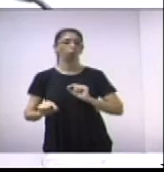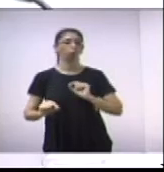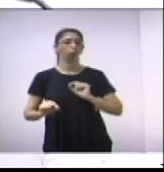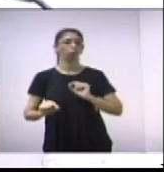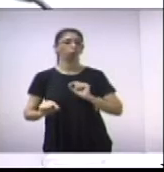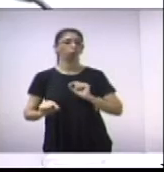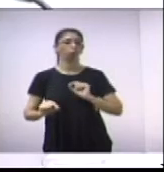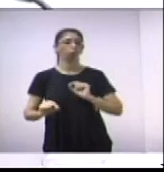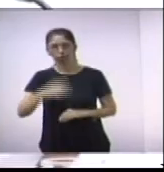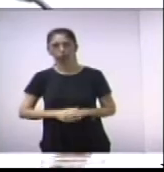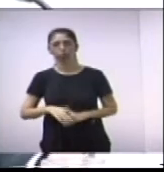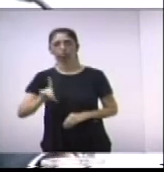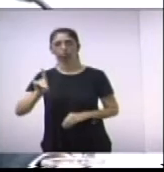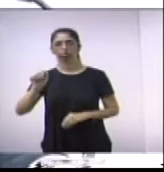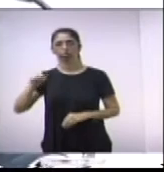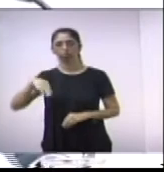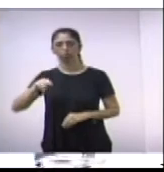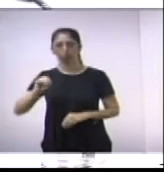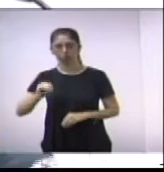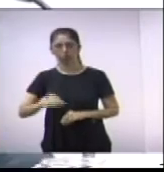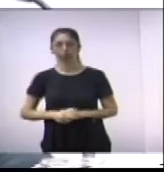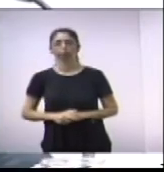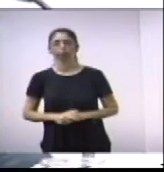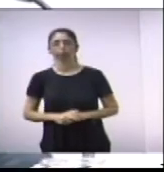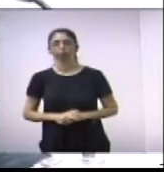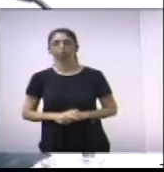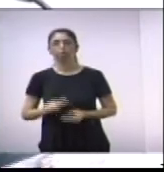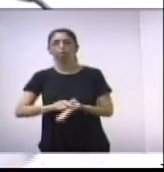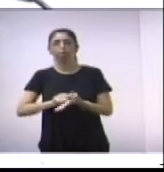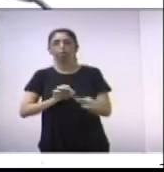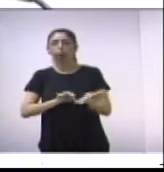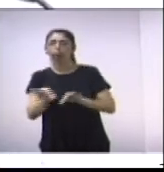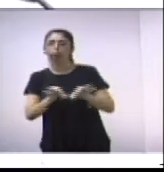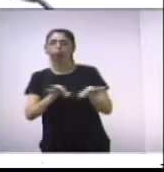Delagual. Quem rouba milhões, mata milhões.